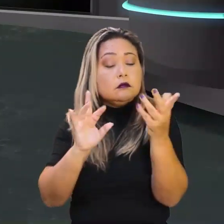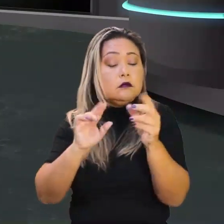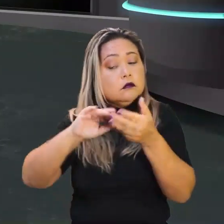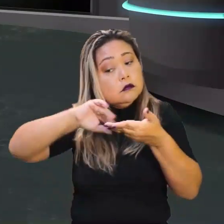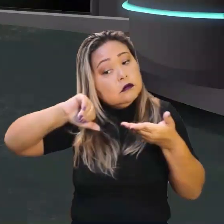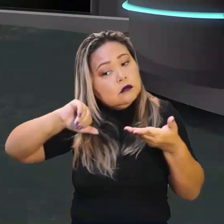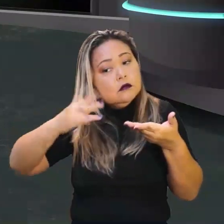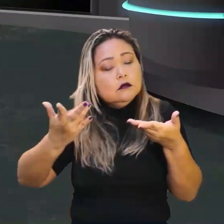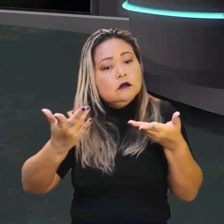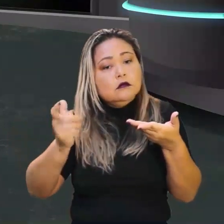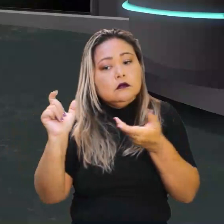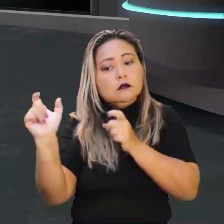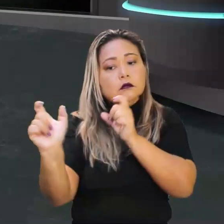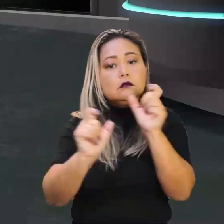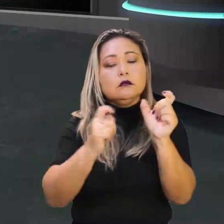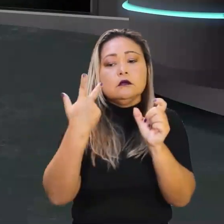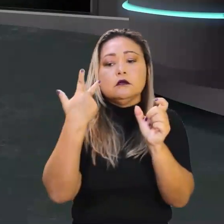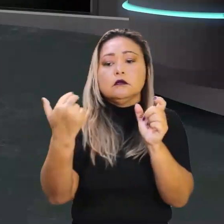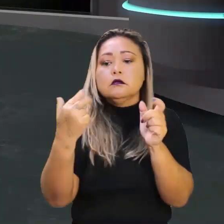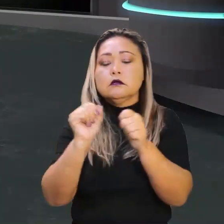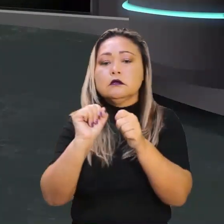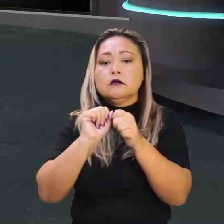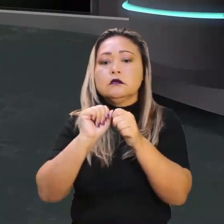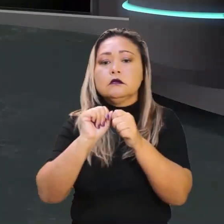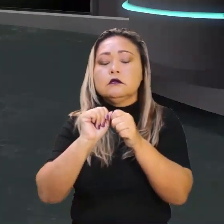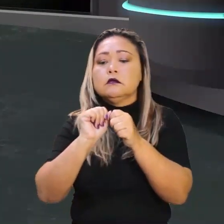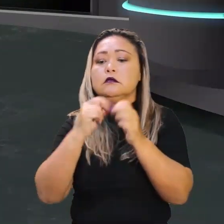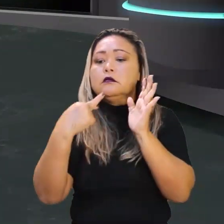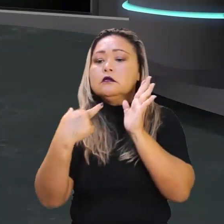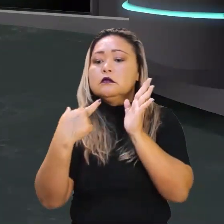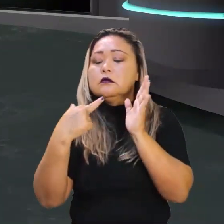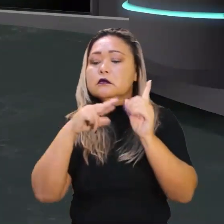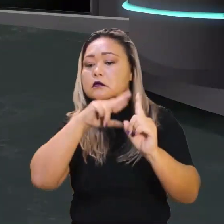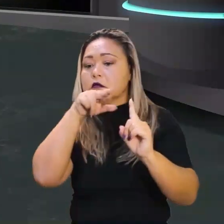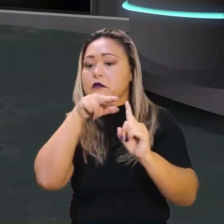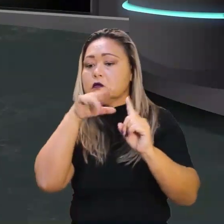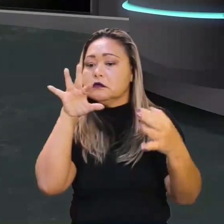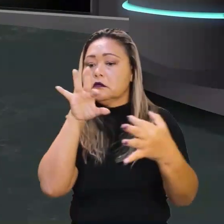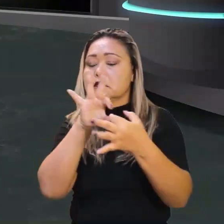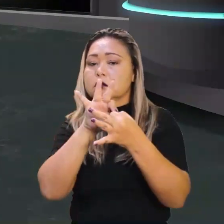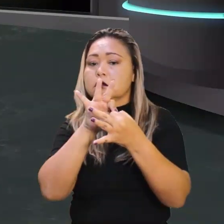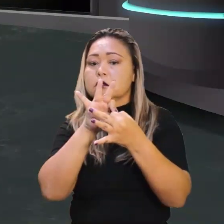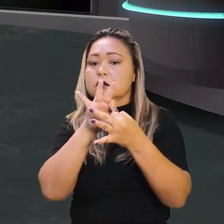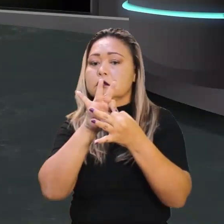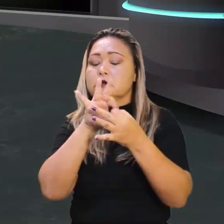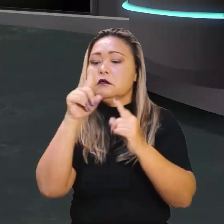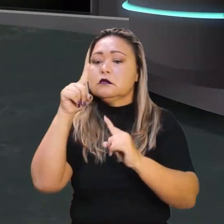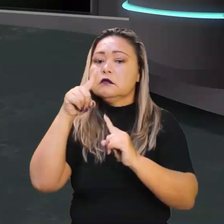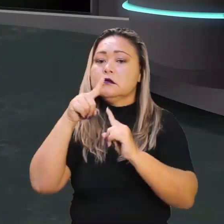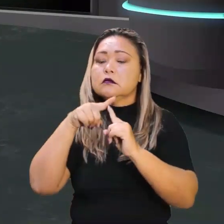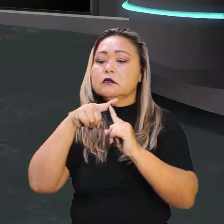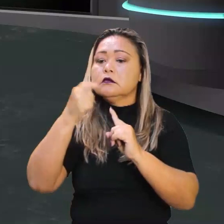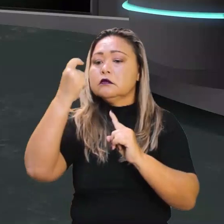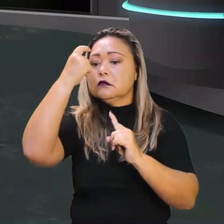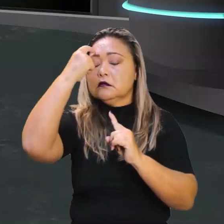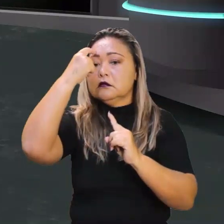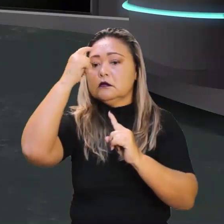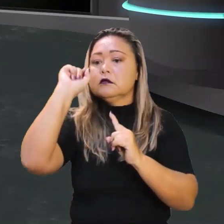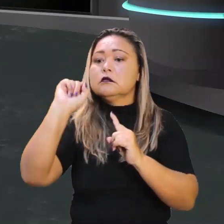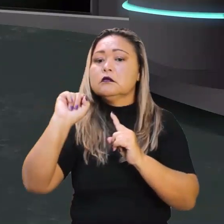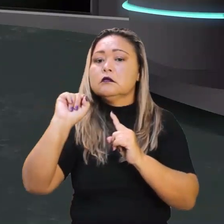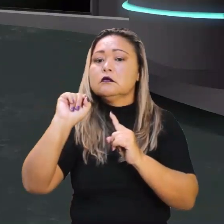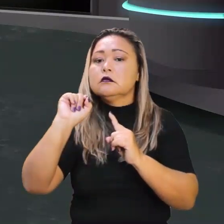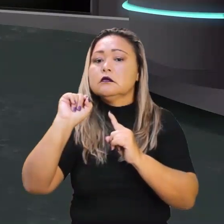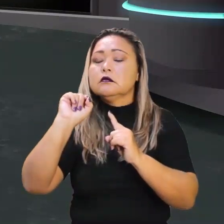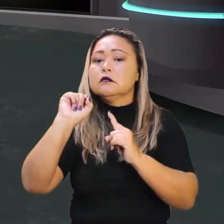já observamos ali o erro. A palavra naturalista tem uma referência, tem uma ligação com esse tipo de pensamento, né, que é o